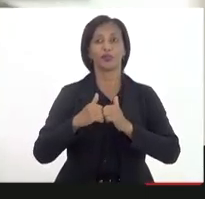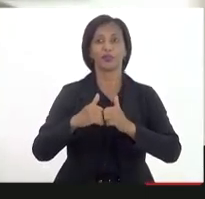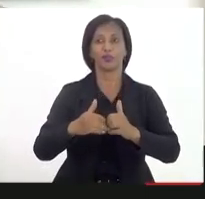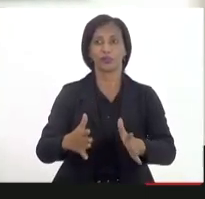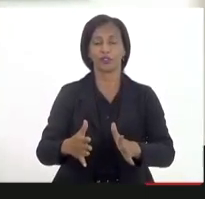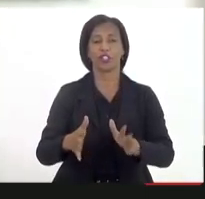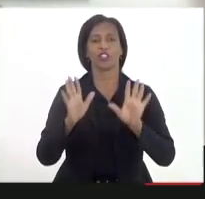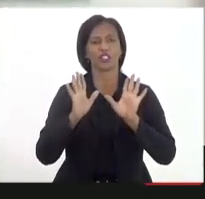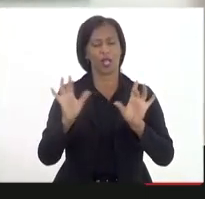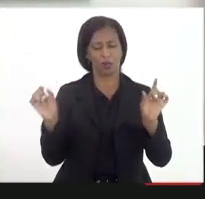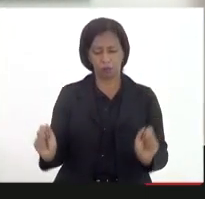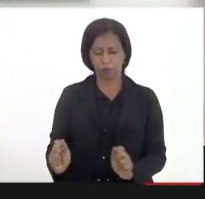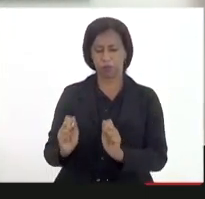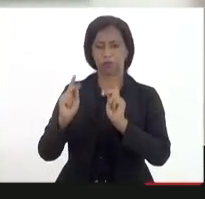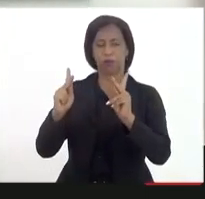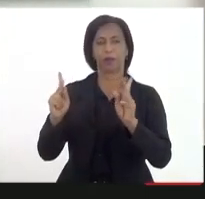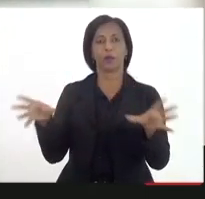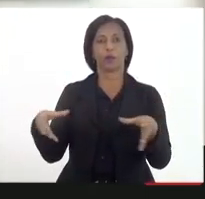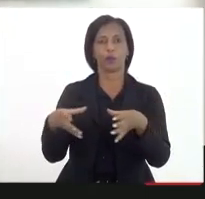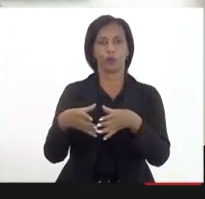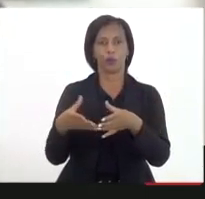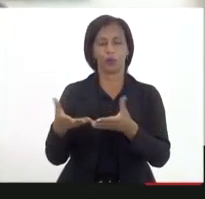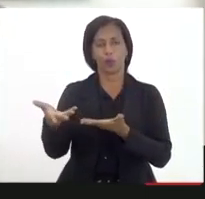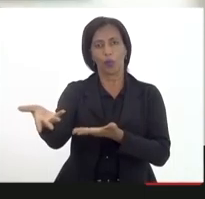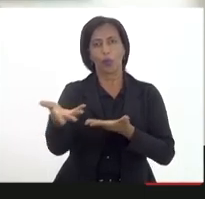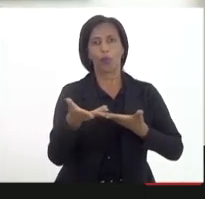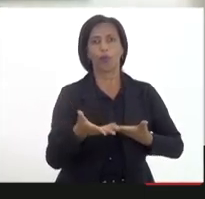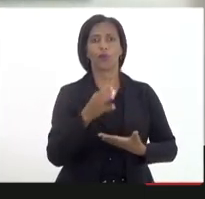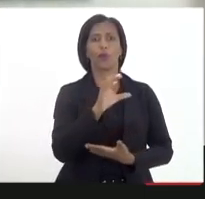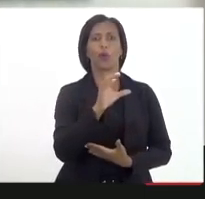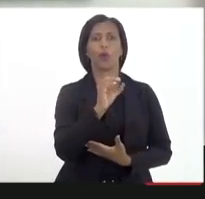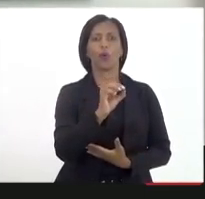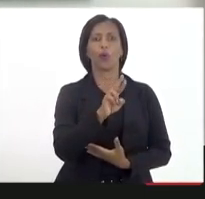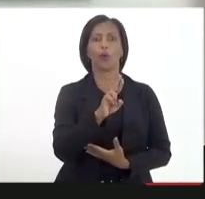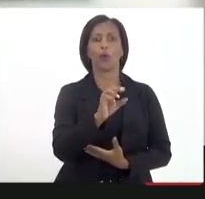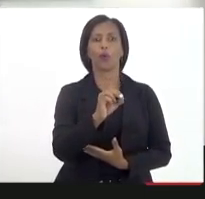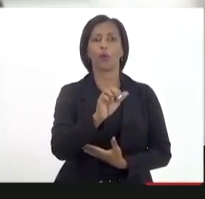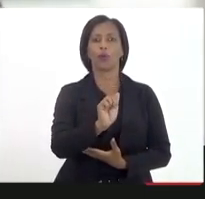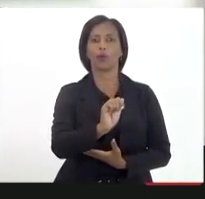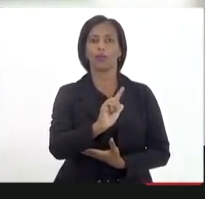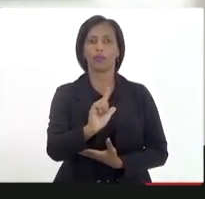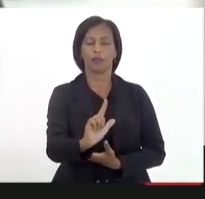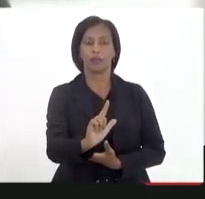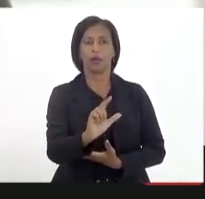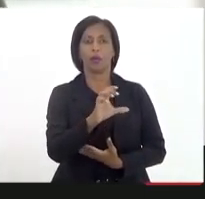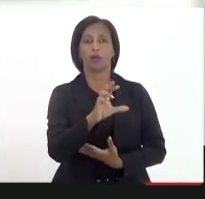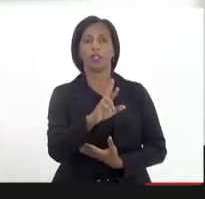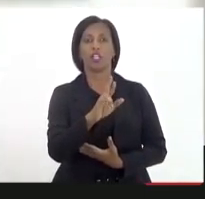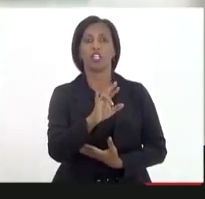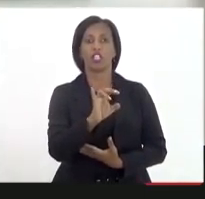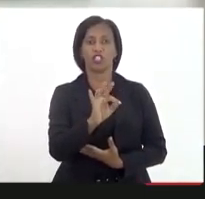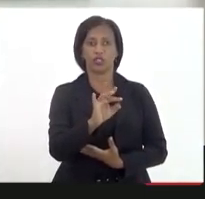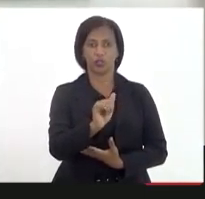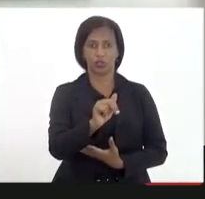instalado grupo passo a palavra ao coronel o Coronel Cristiano